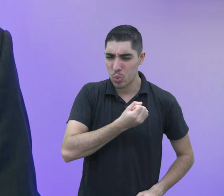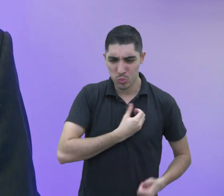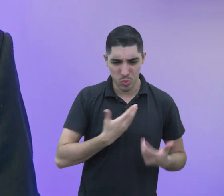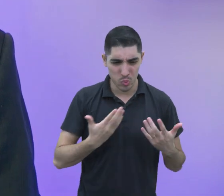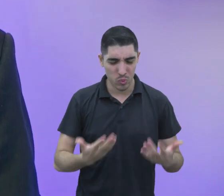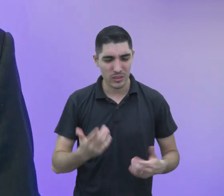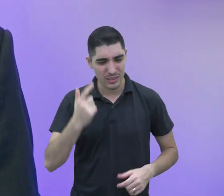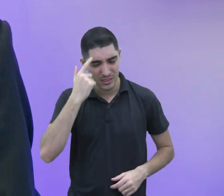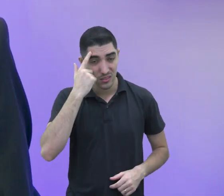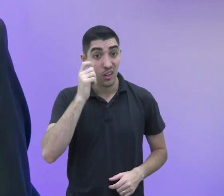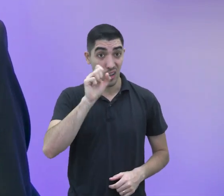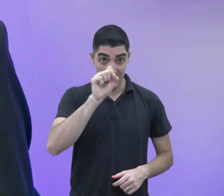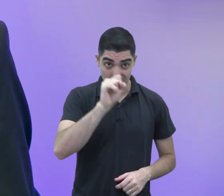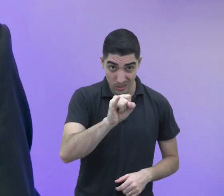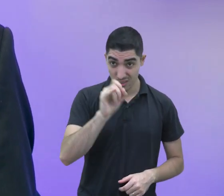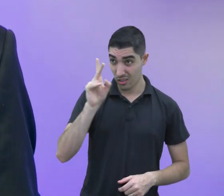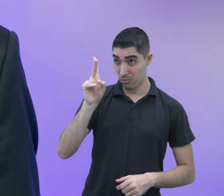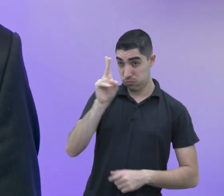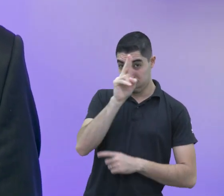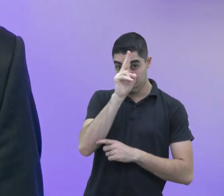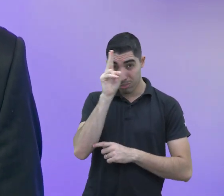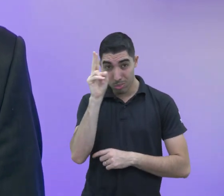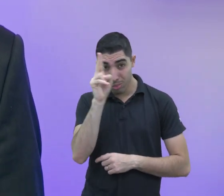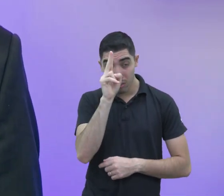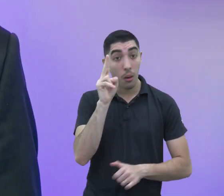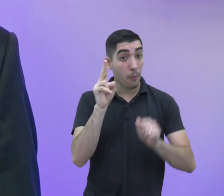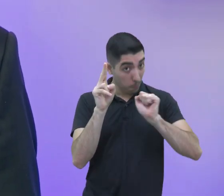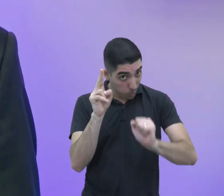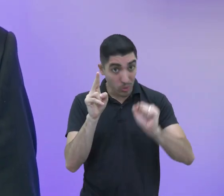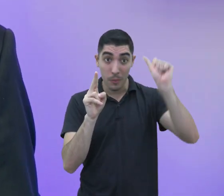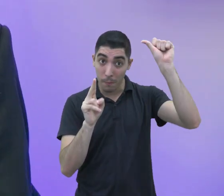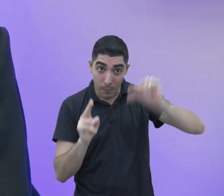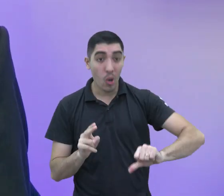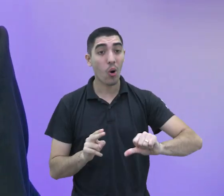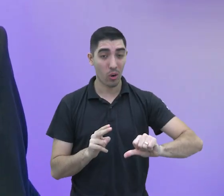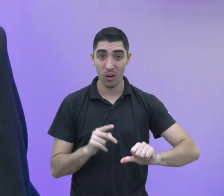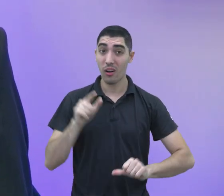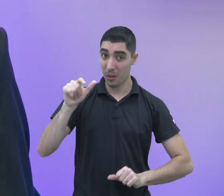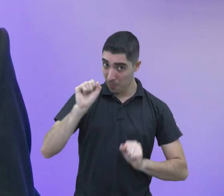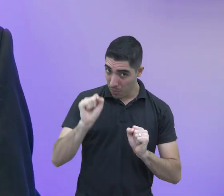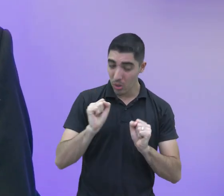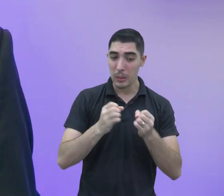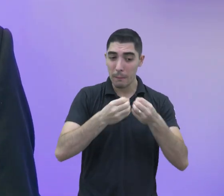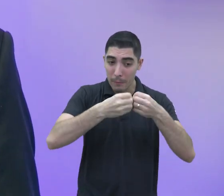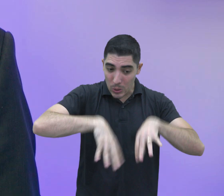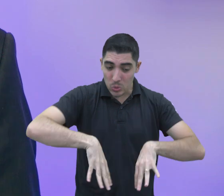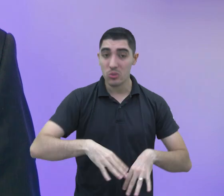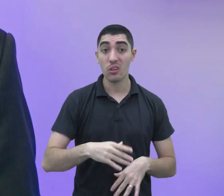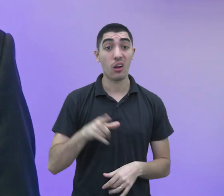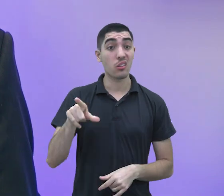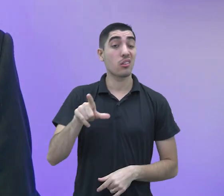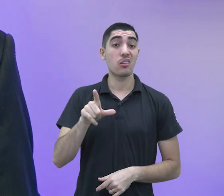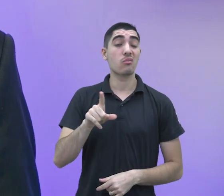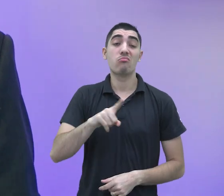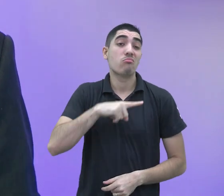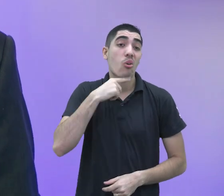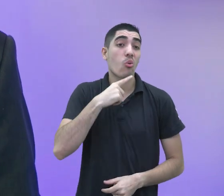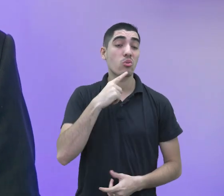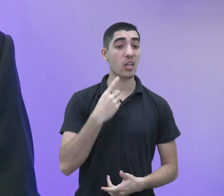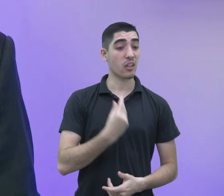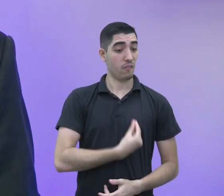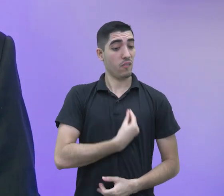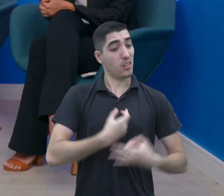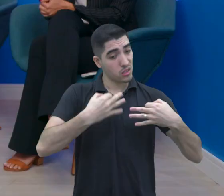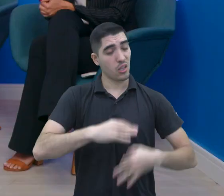número do seu candidato. E se a pessoa está alcoolizada, isso pode se agravar, pode trazer um prejuízo muito grande por exercício da